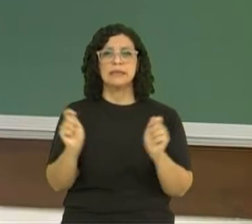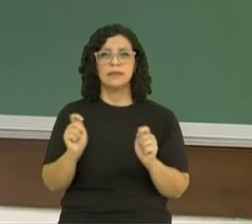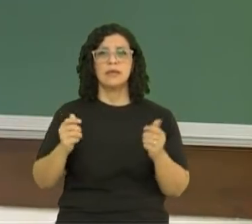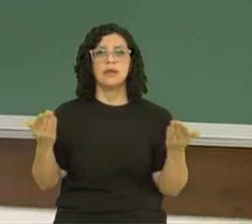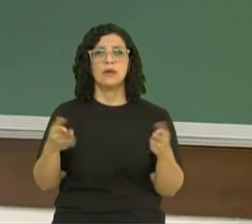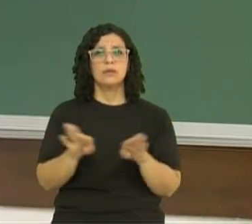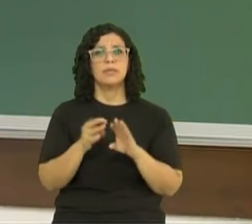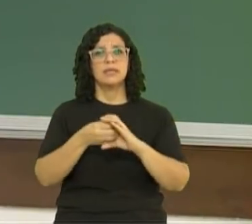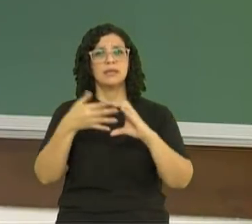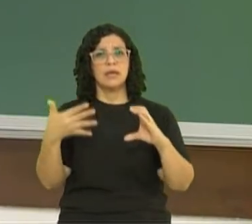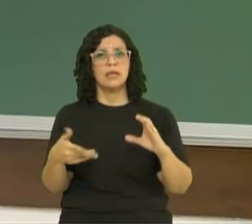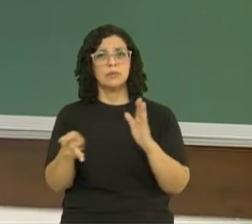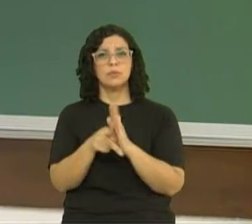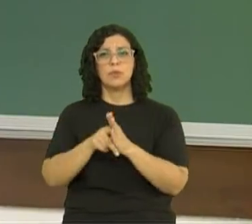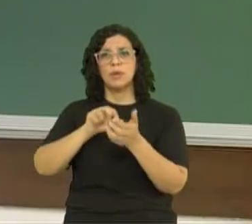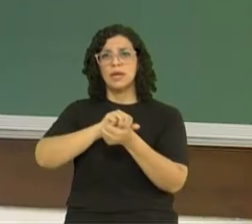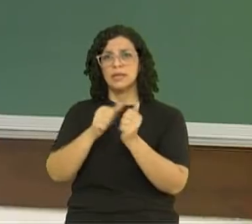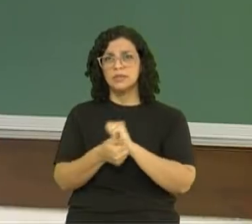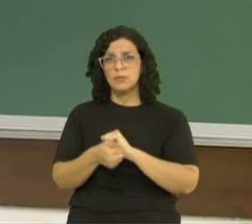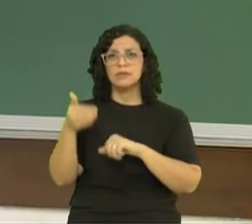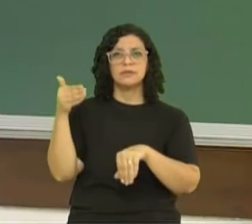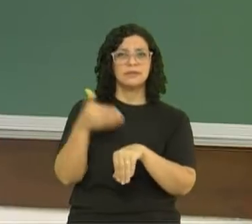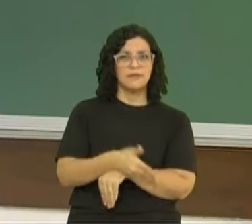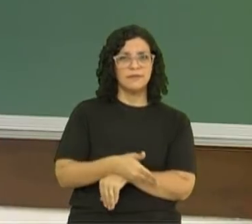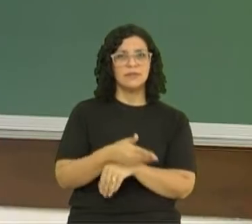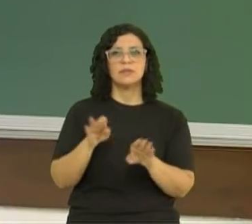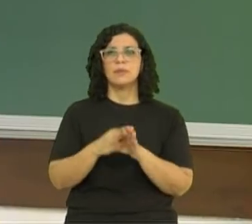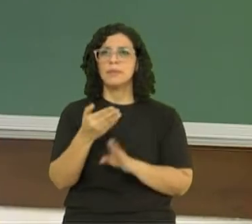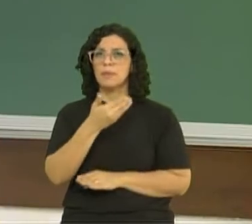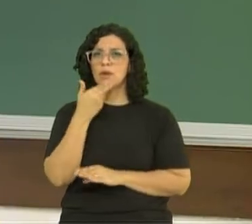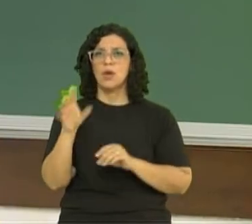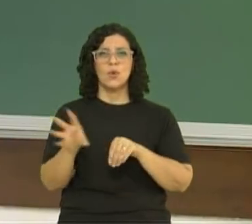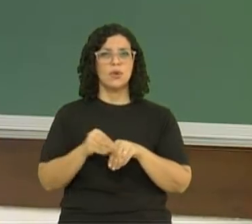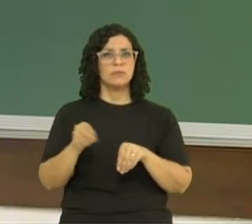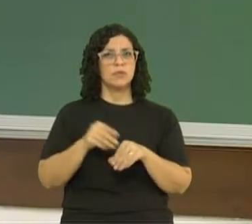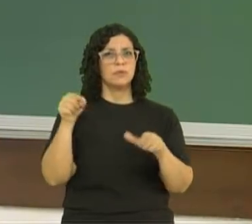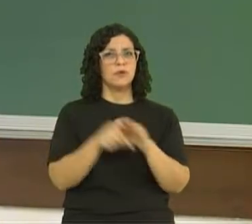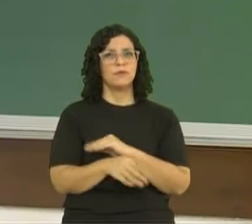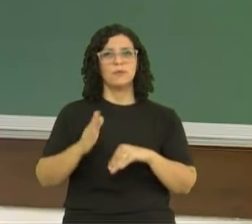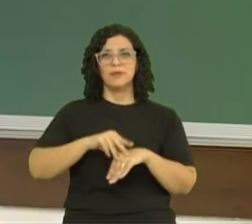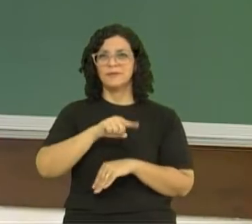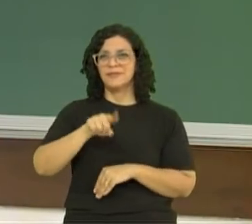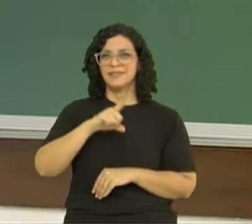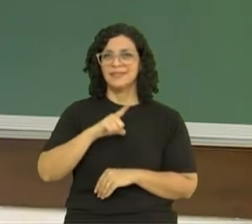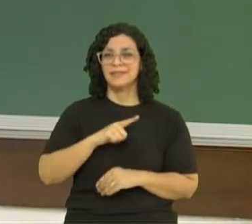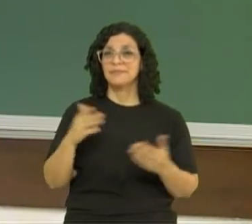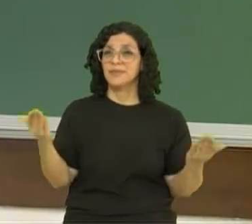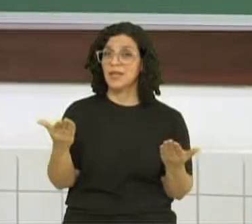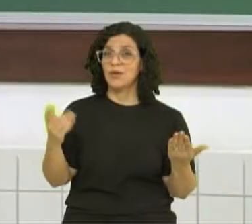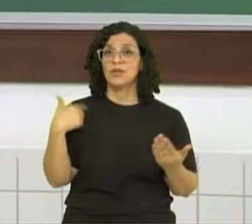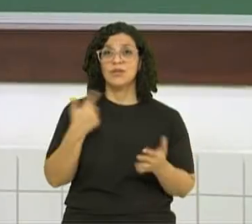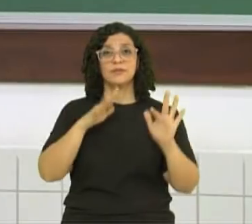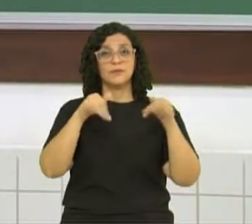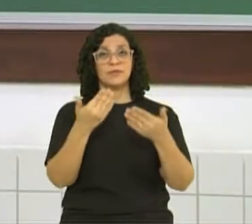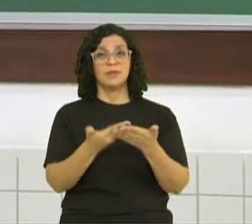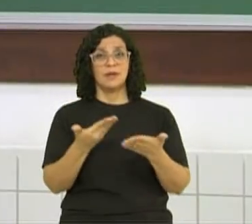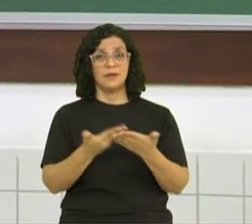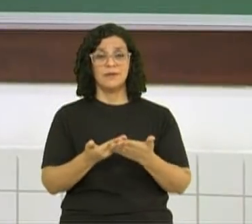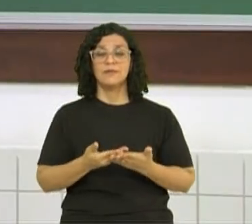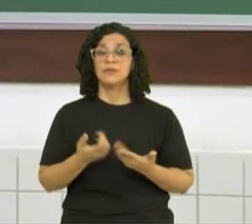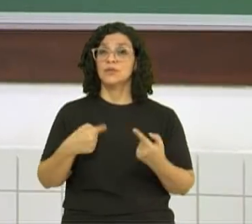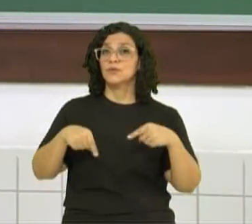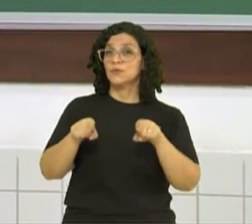E a característica dos esportes de invasão, então vai estar melhorando o conhecimento, aprofundando o conhecimento. E aqui fechamos a nossa aula